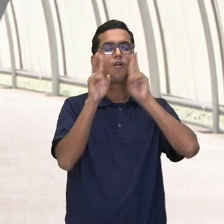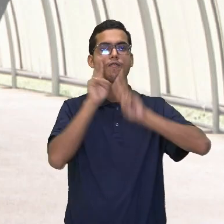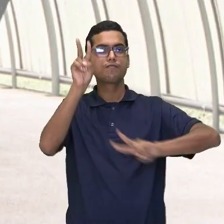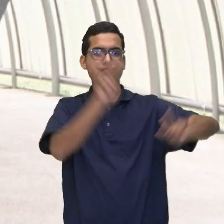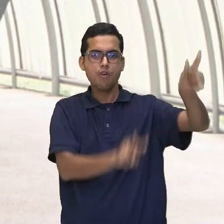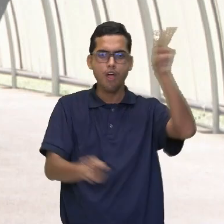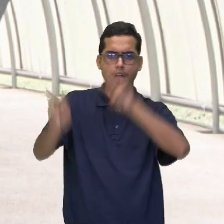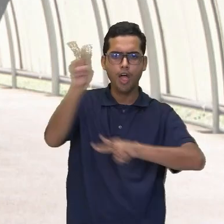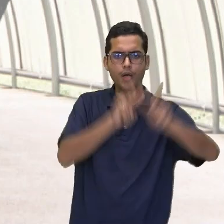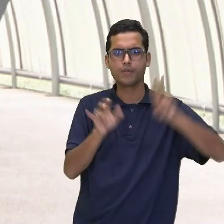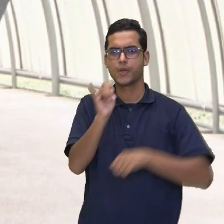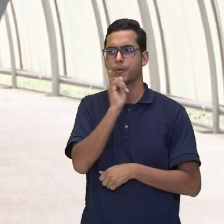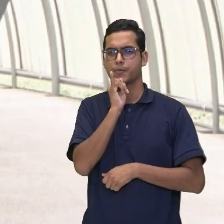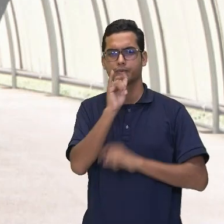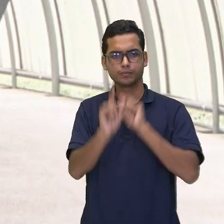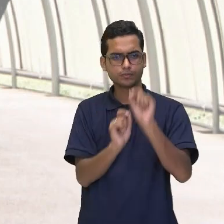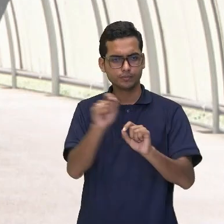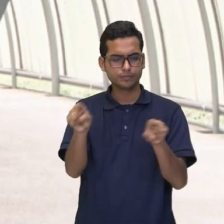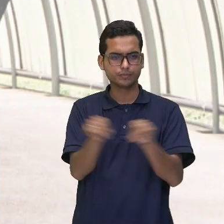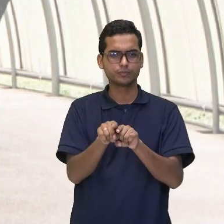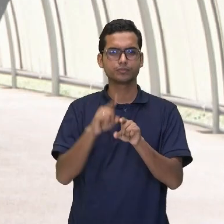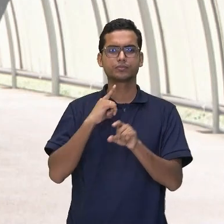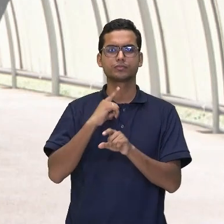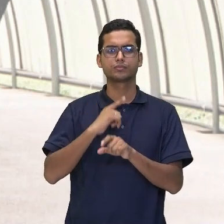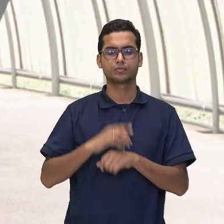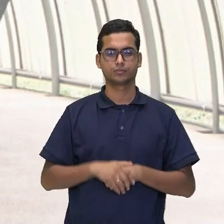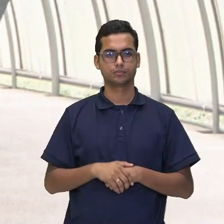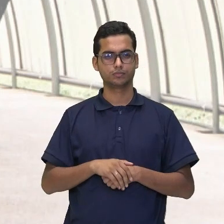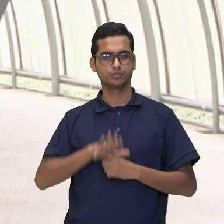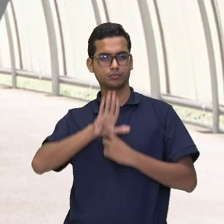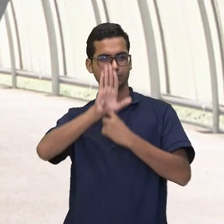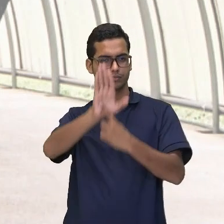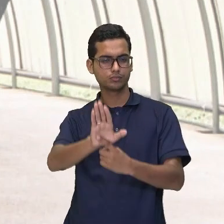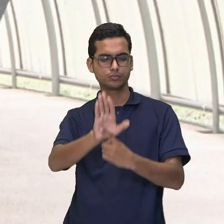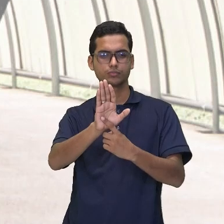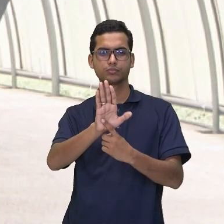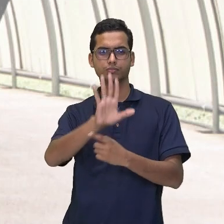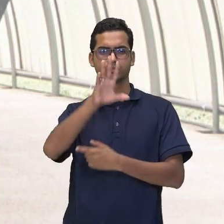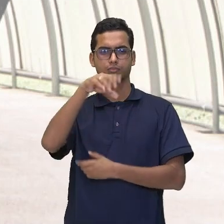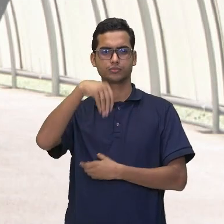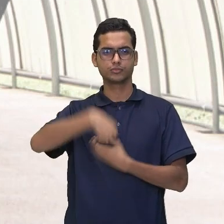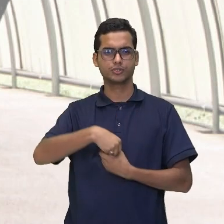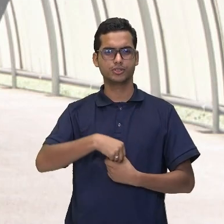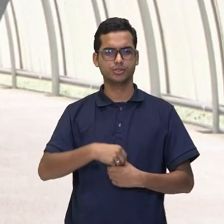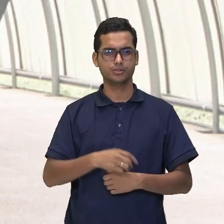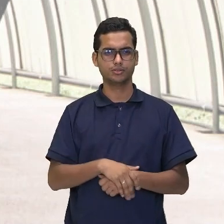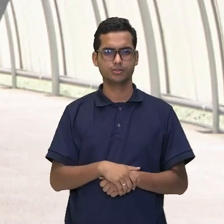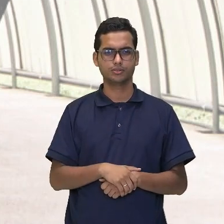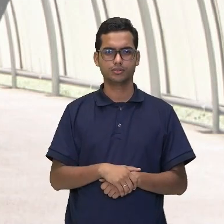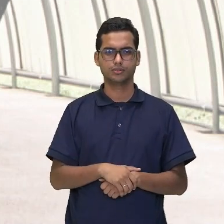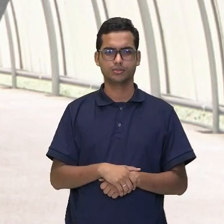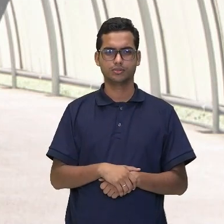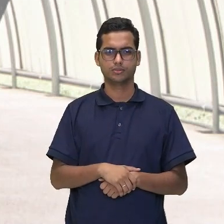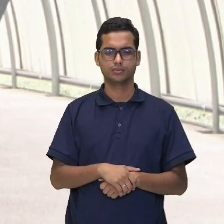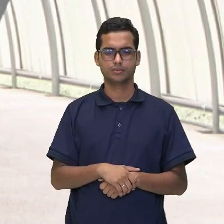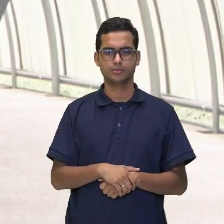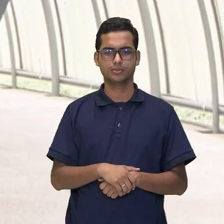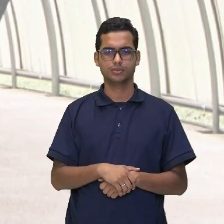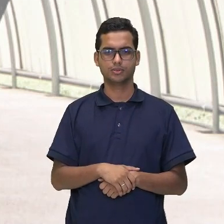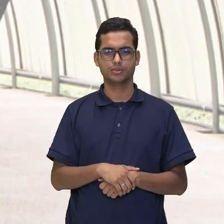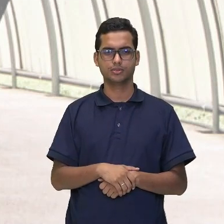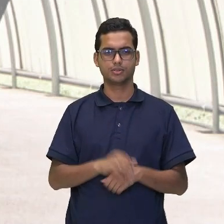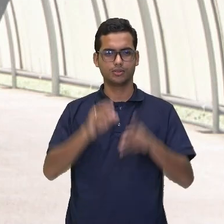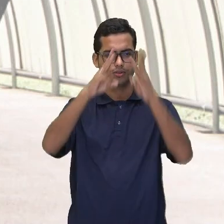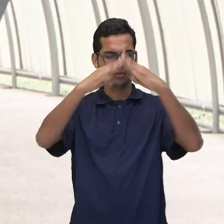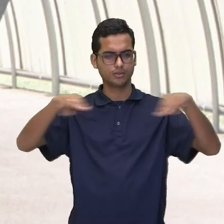exemplo, exposições imersivas, por exemplo, você entra num galeria, por exemplo, o Van Gogh tem uma exposição